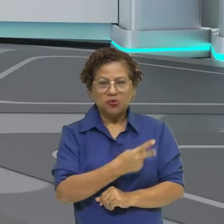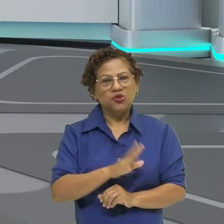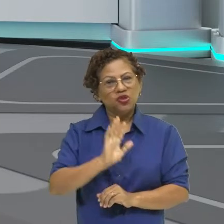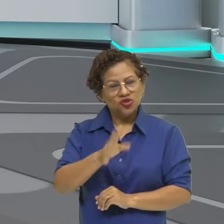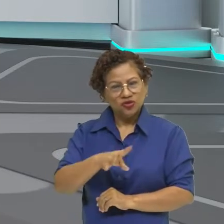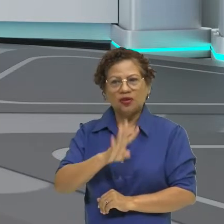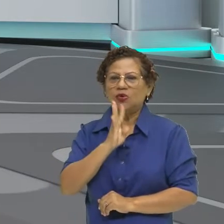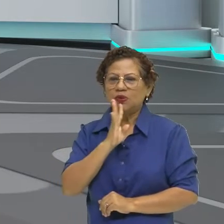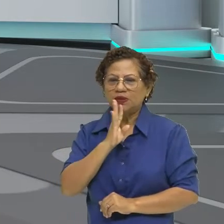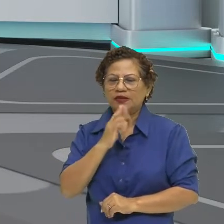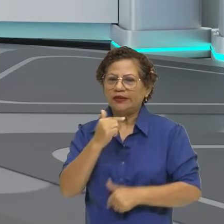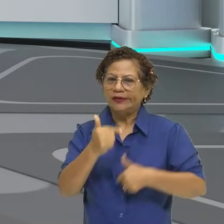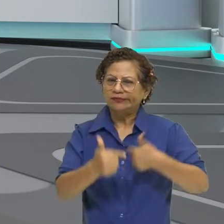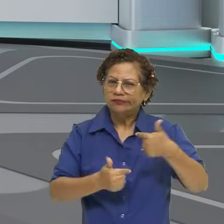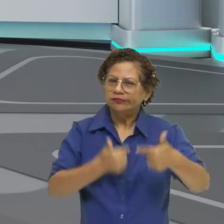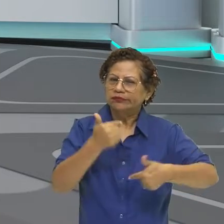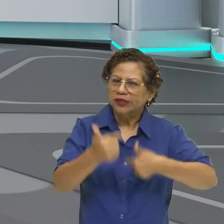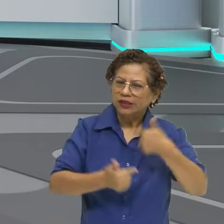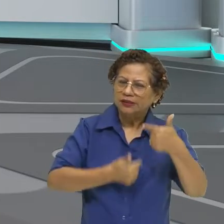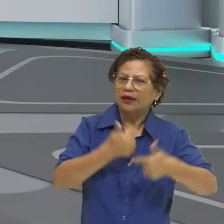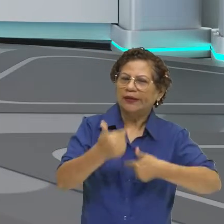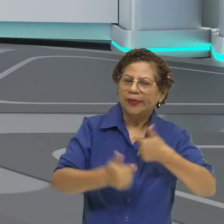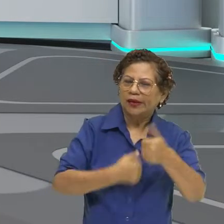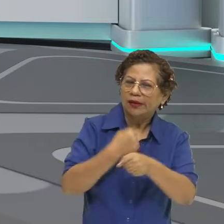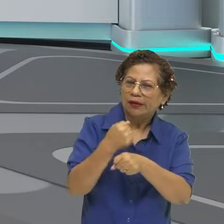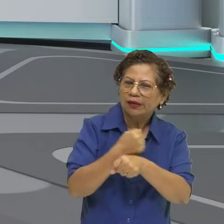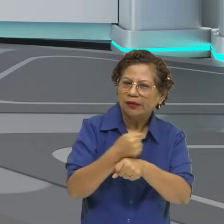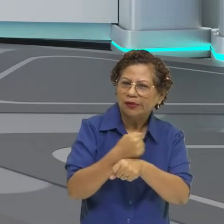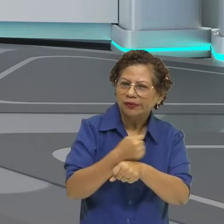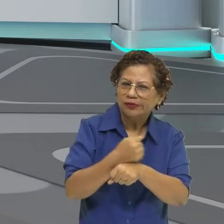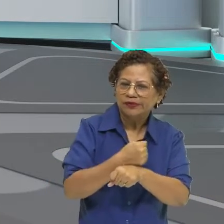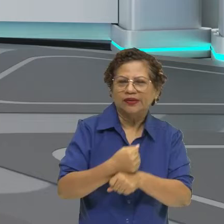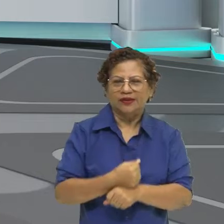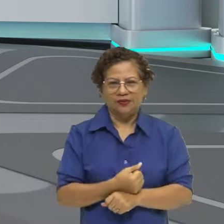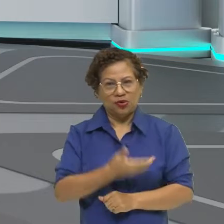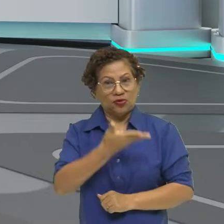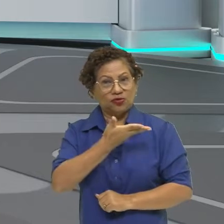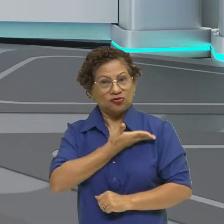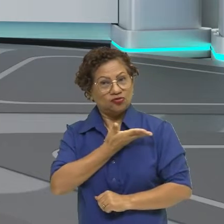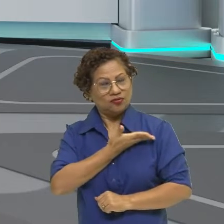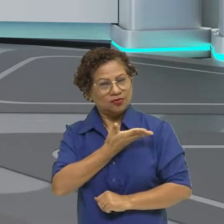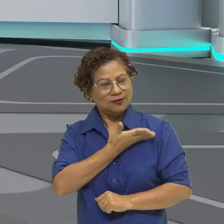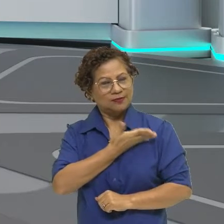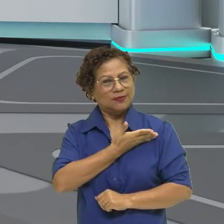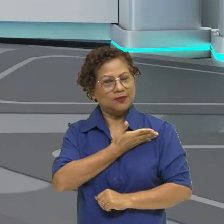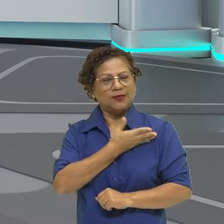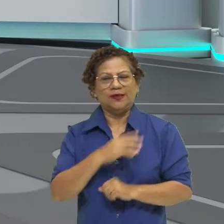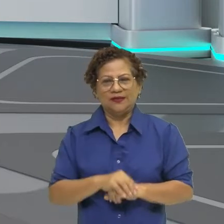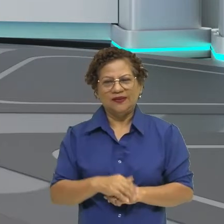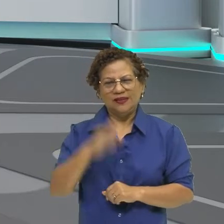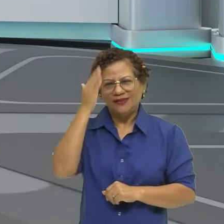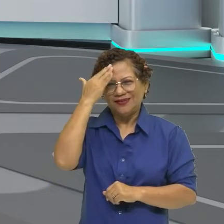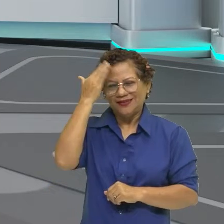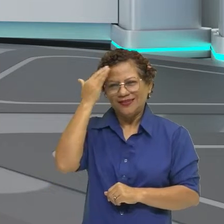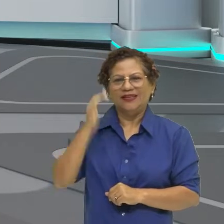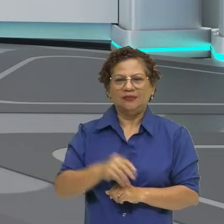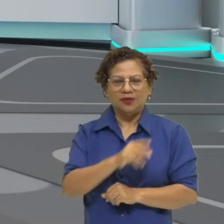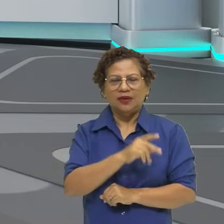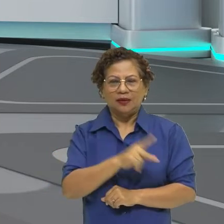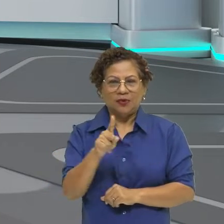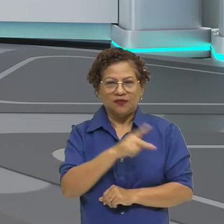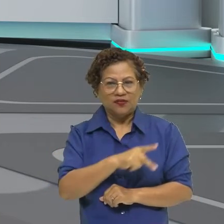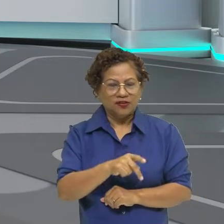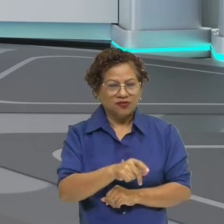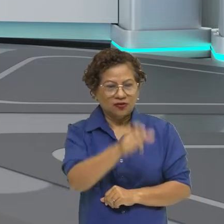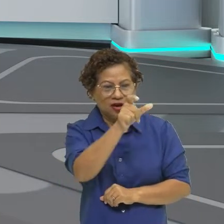conhecemos, né? Trabalhamos juntas há muito tempo, somos amigas, já sabemos mais ou menos o que uma gosta, o que a outra não gosta, o que a outra faz, deixa